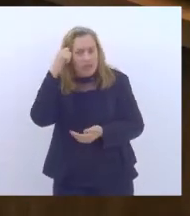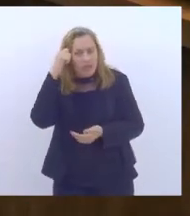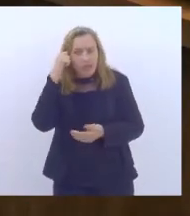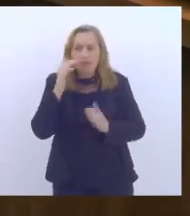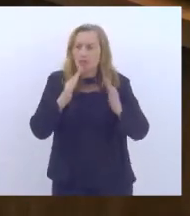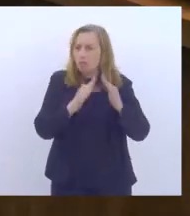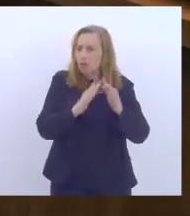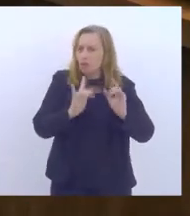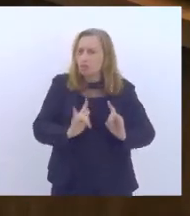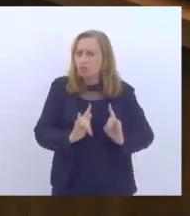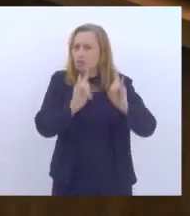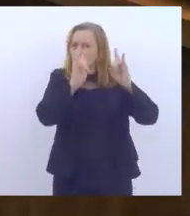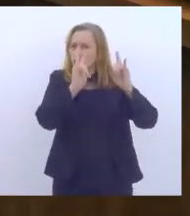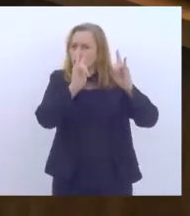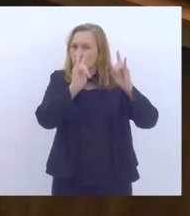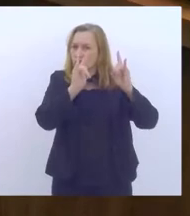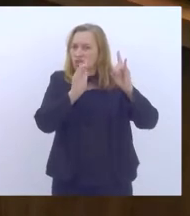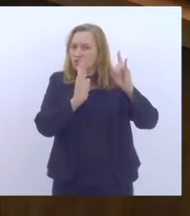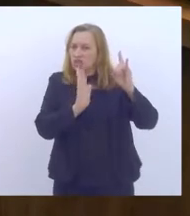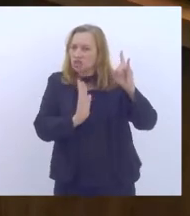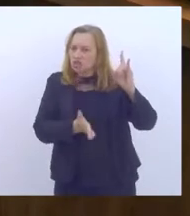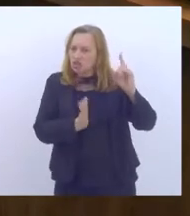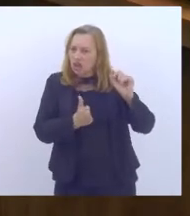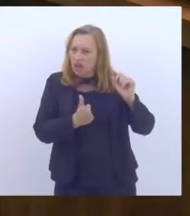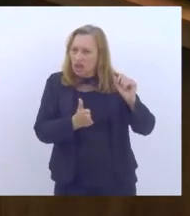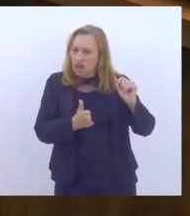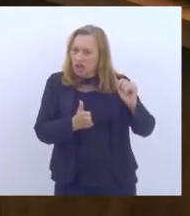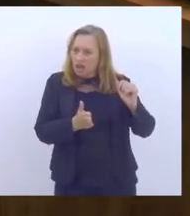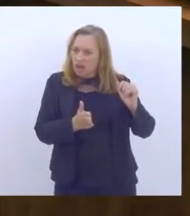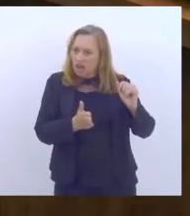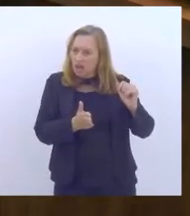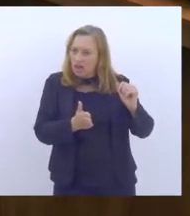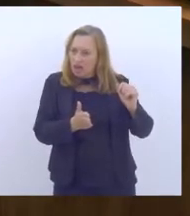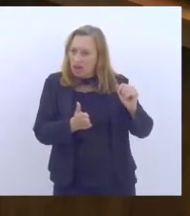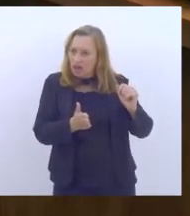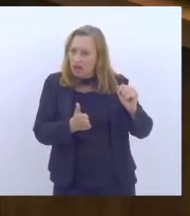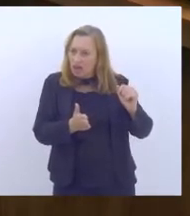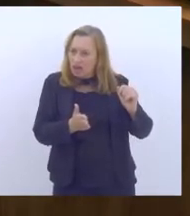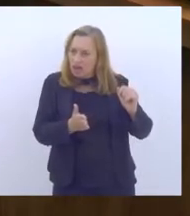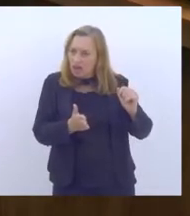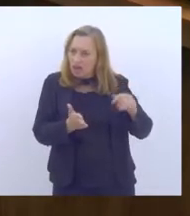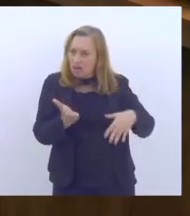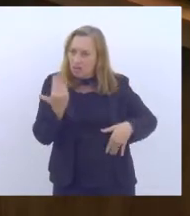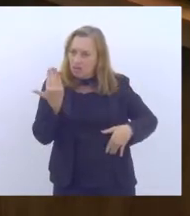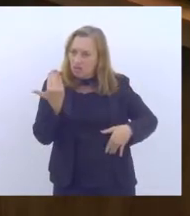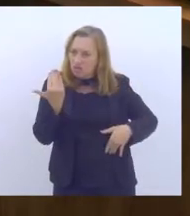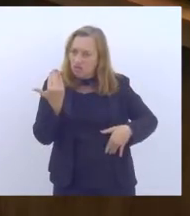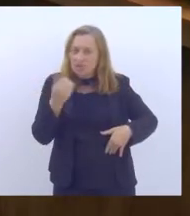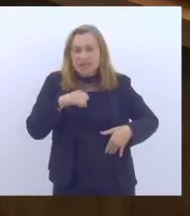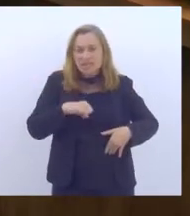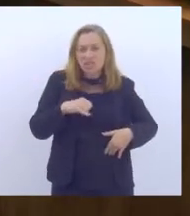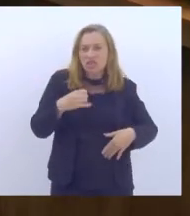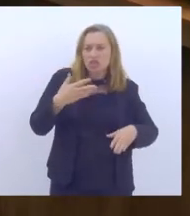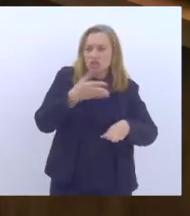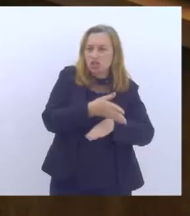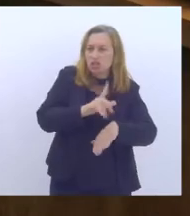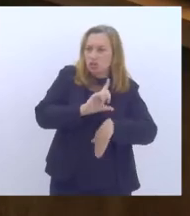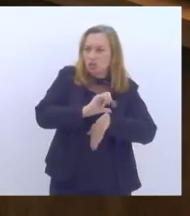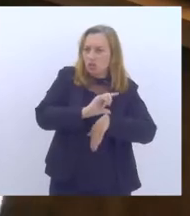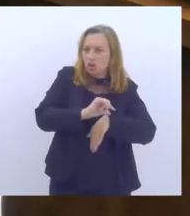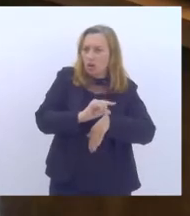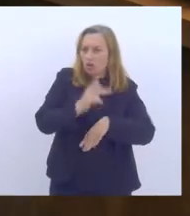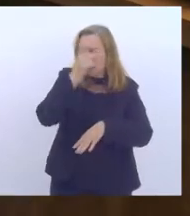mora no Condomínio ela já é taxada como subalterna ou se chega no horário que para